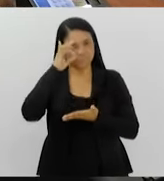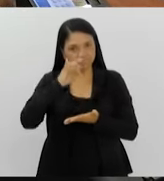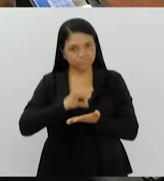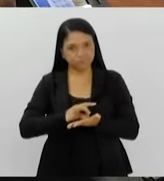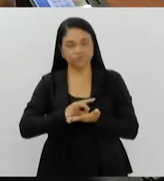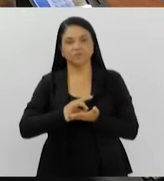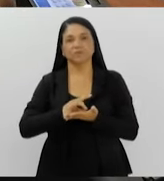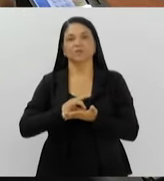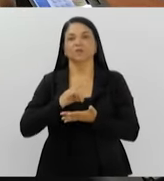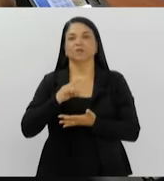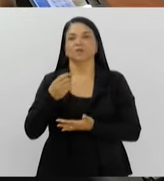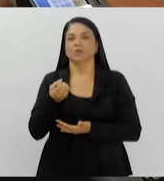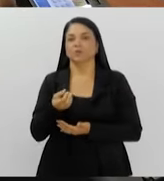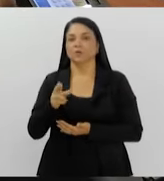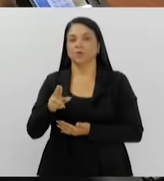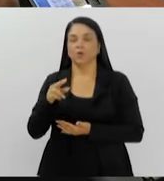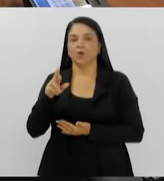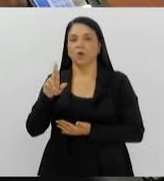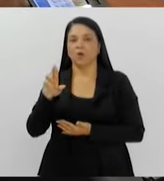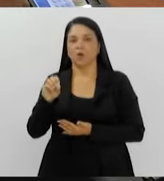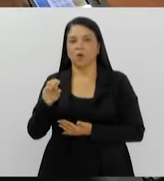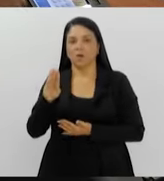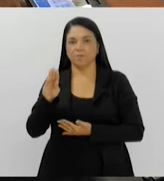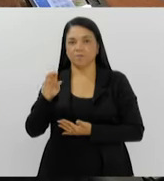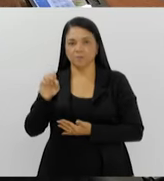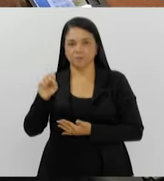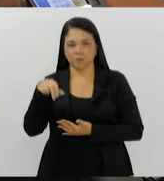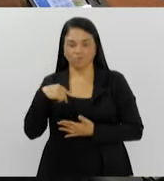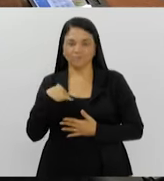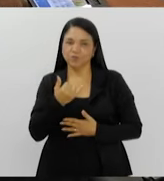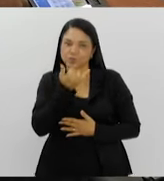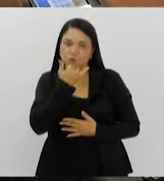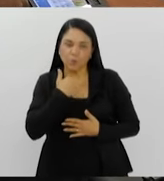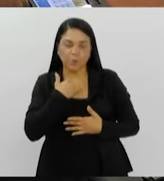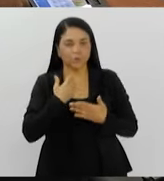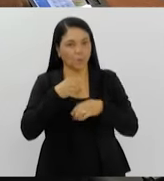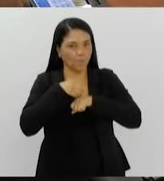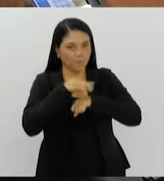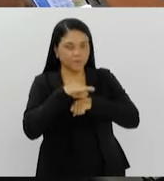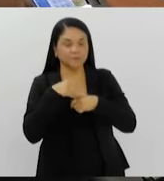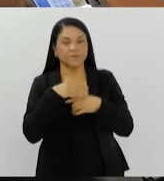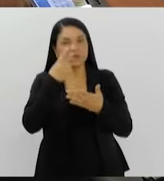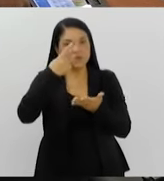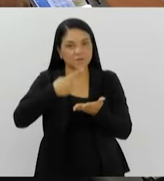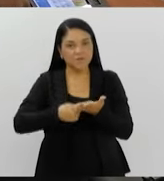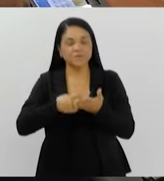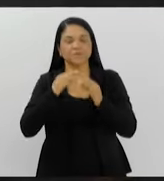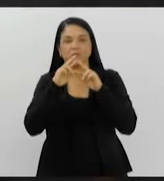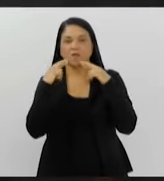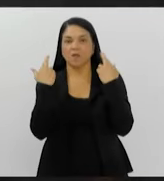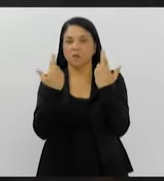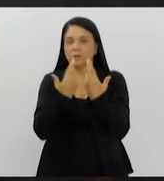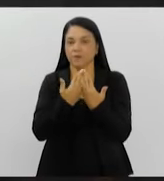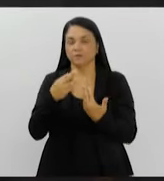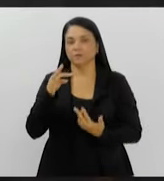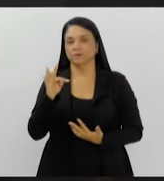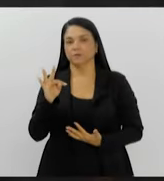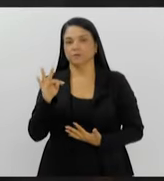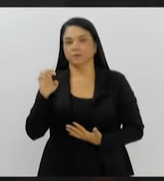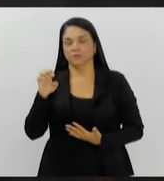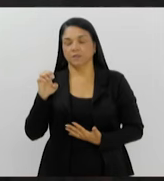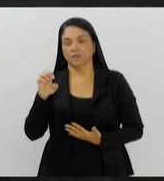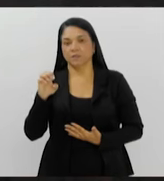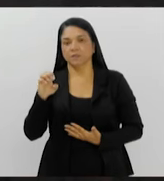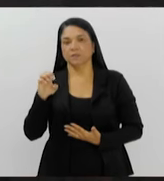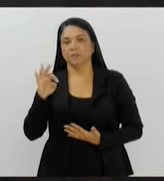Rob acabei não passando desculpa a indelicadeza na correria de confirmar a reunião com o presidente do TJ nosso